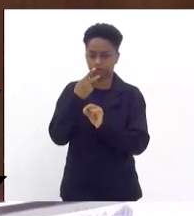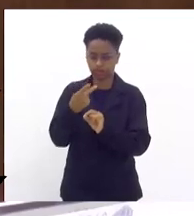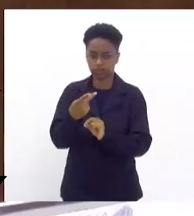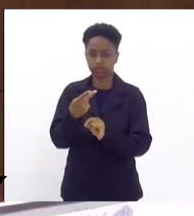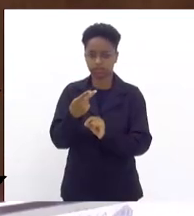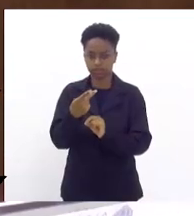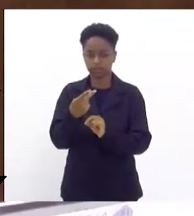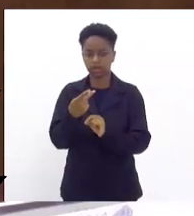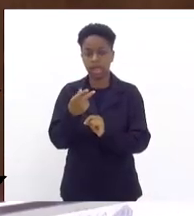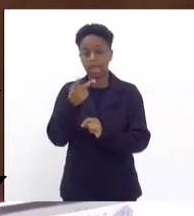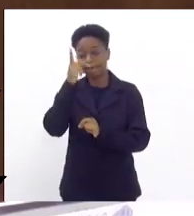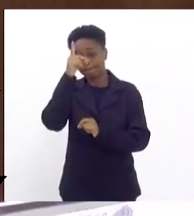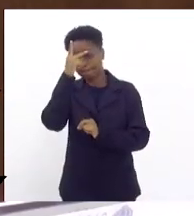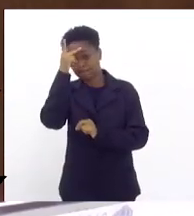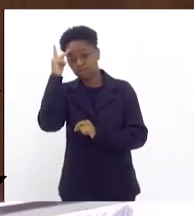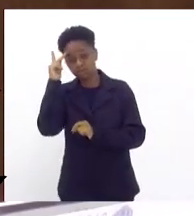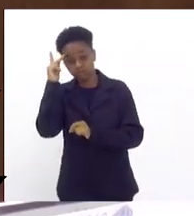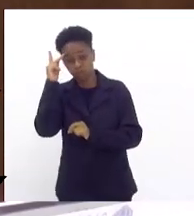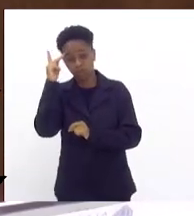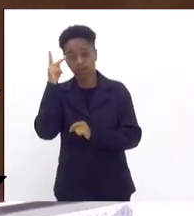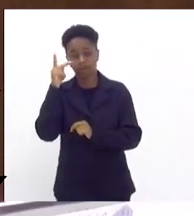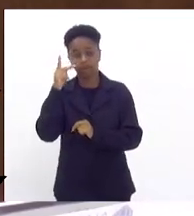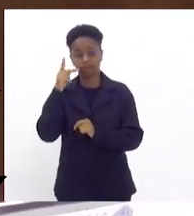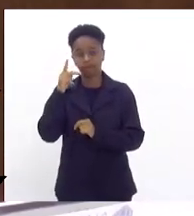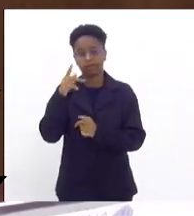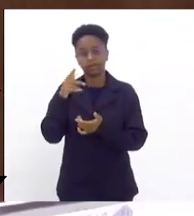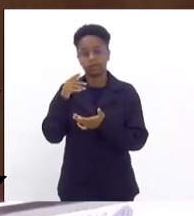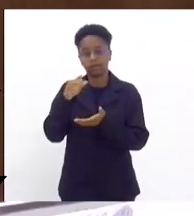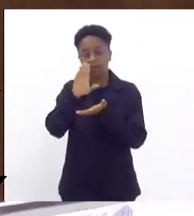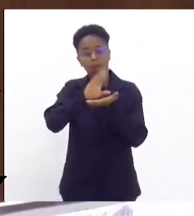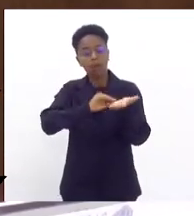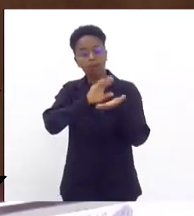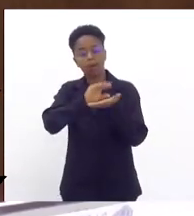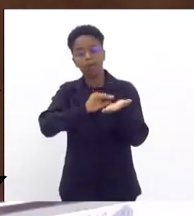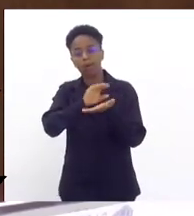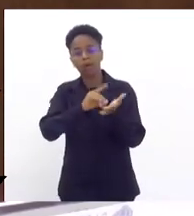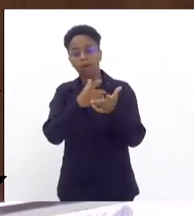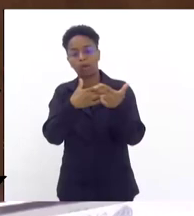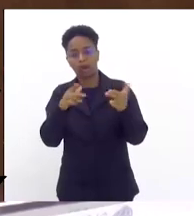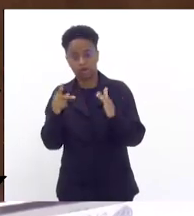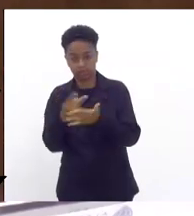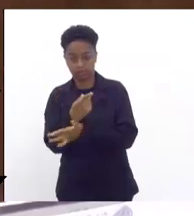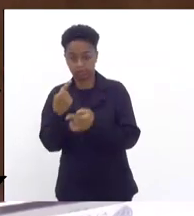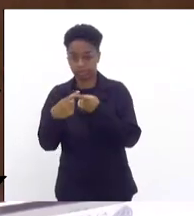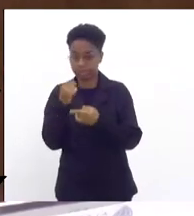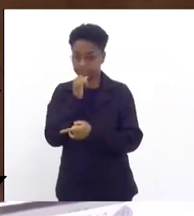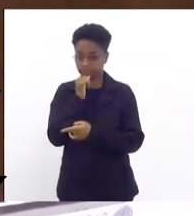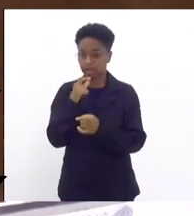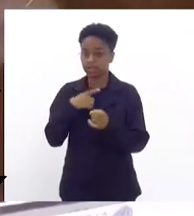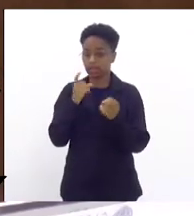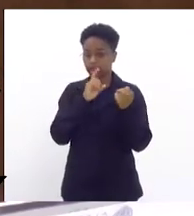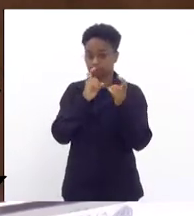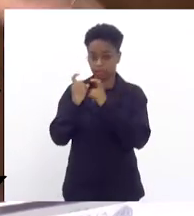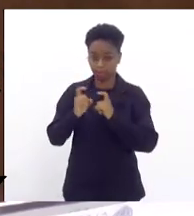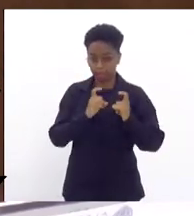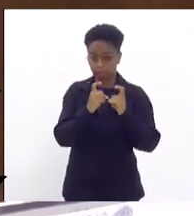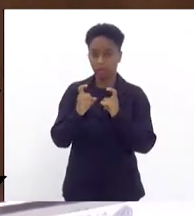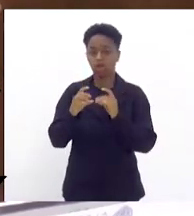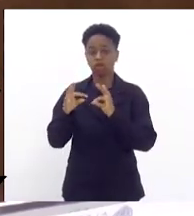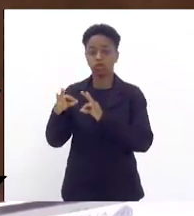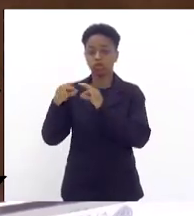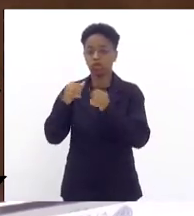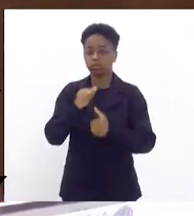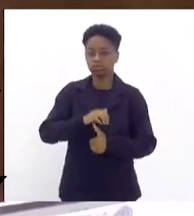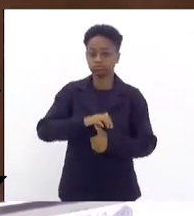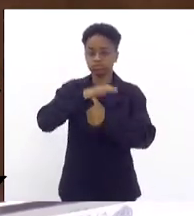pessoa reproduzir o que houve. Porque quando tem lá a reunião para todos os líderes ir lá para